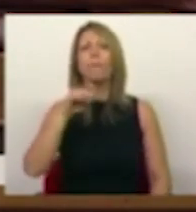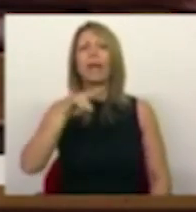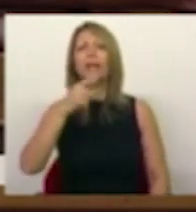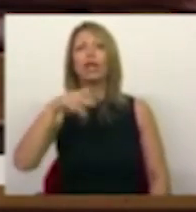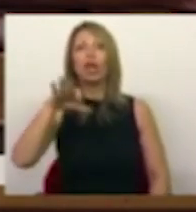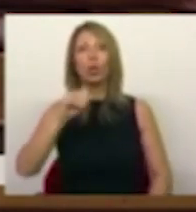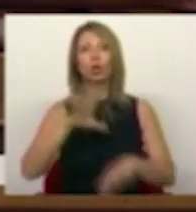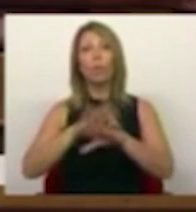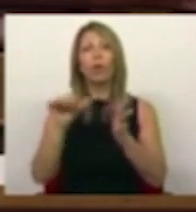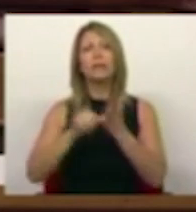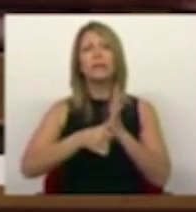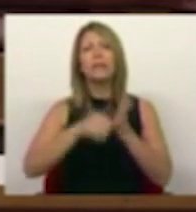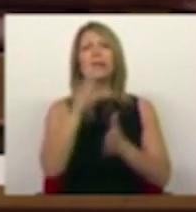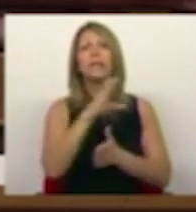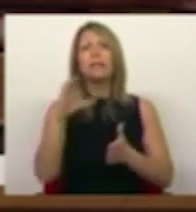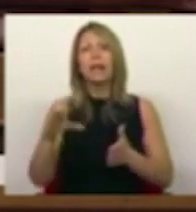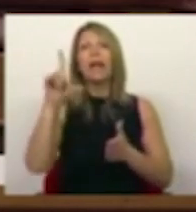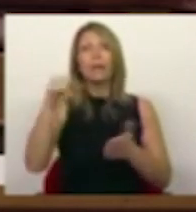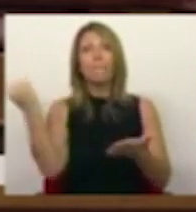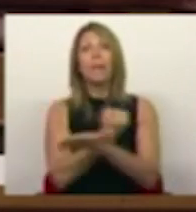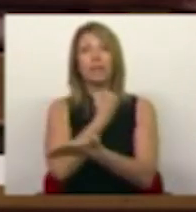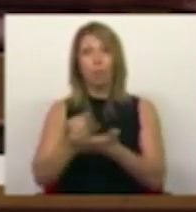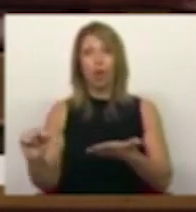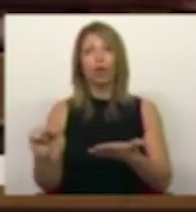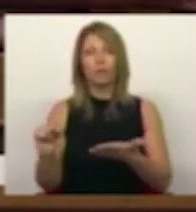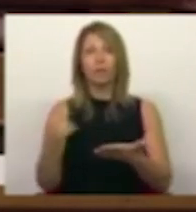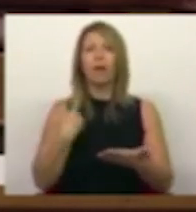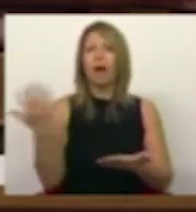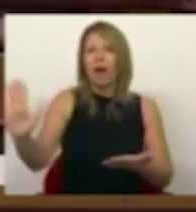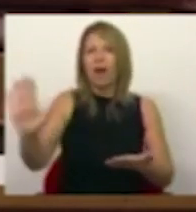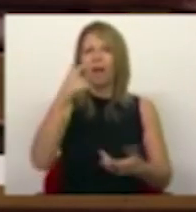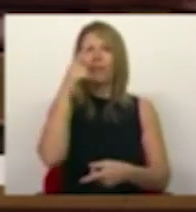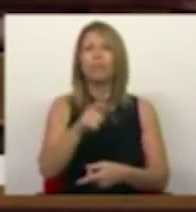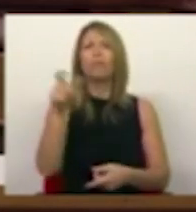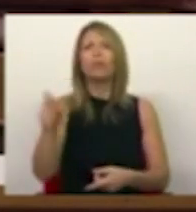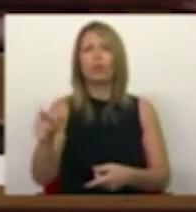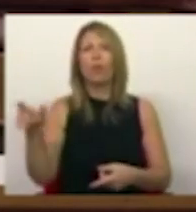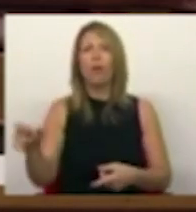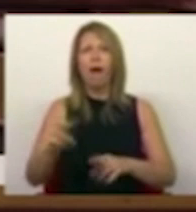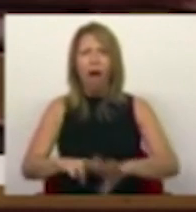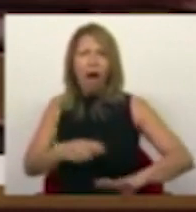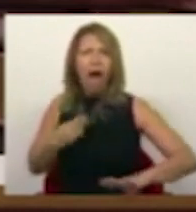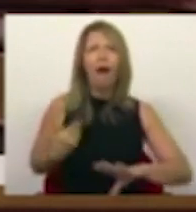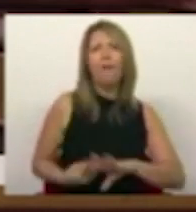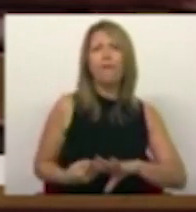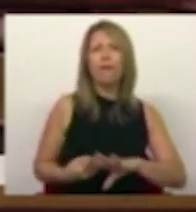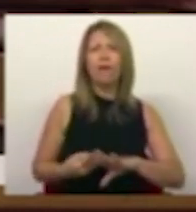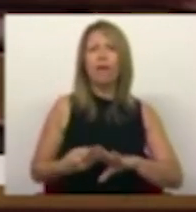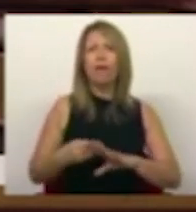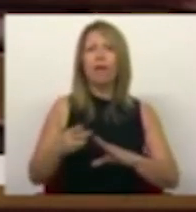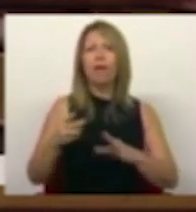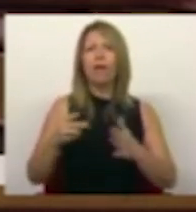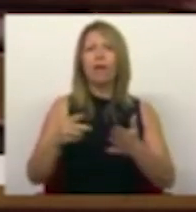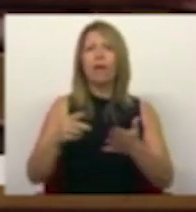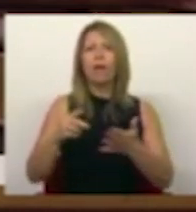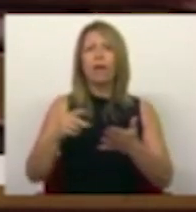de cidadão e para a emissão do passaporte, dispensando aos cidadãos uma dupla recolha e aliviando os